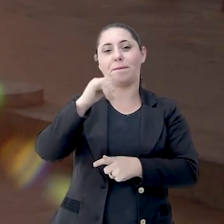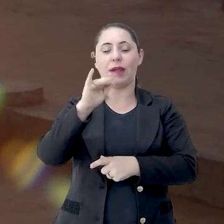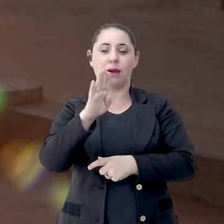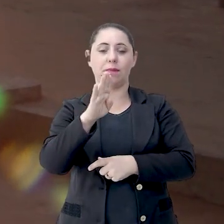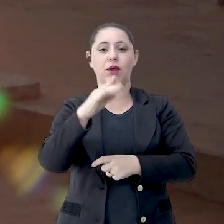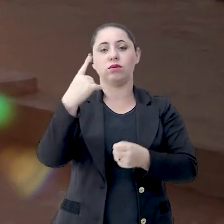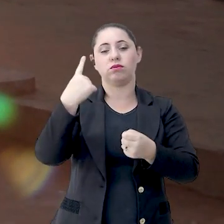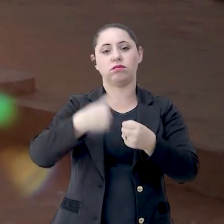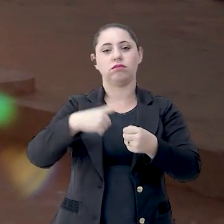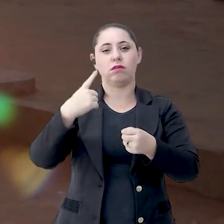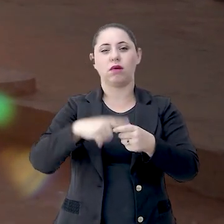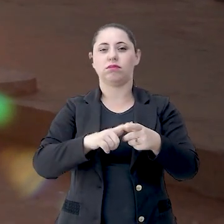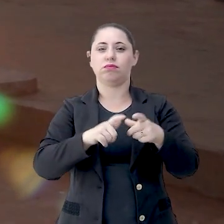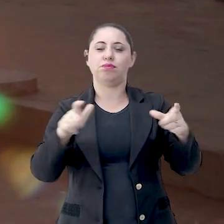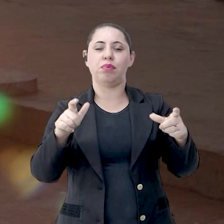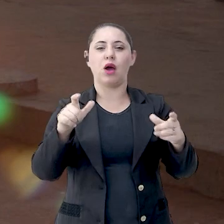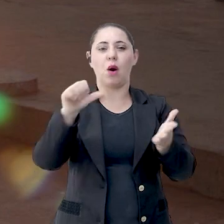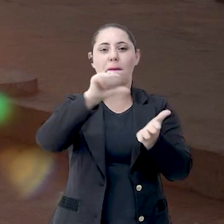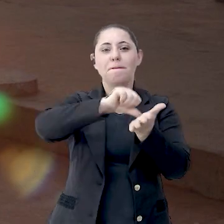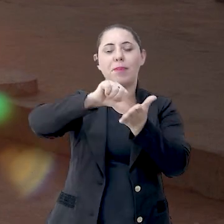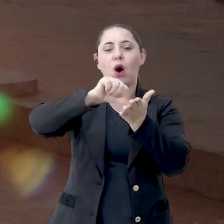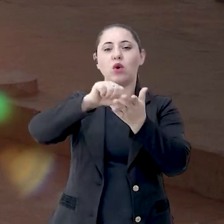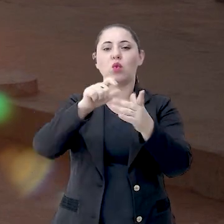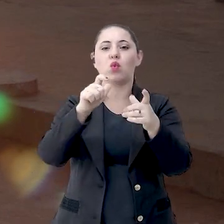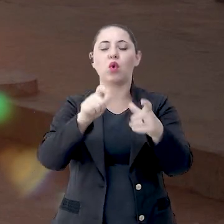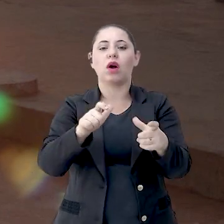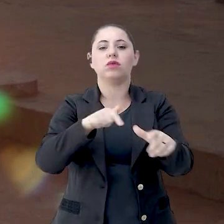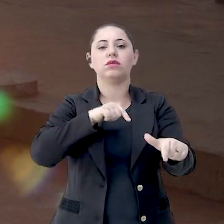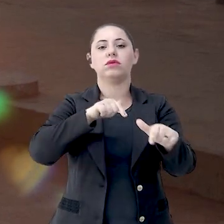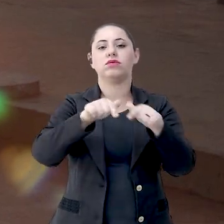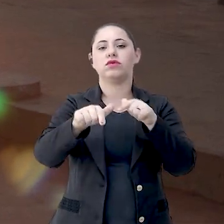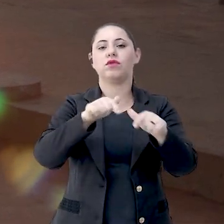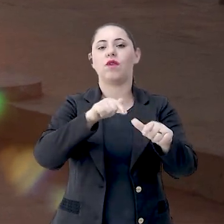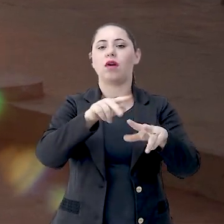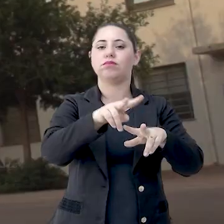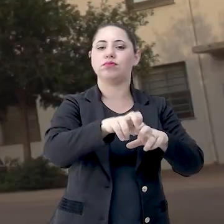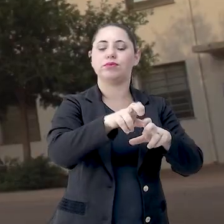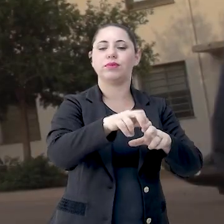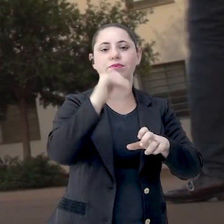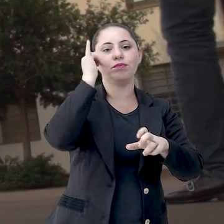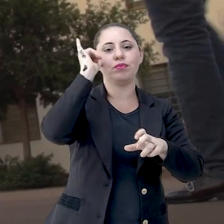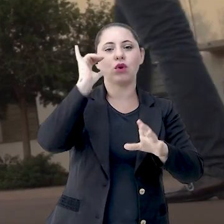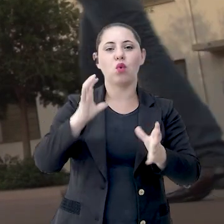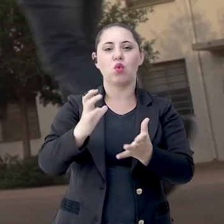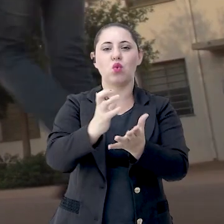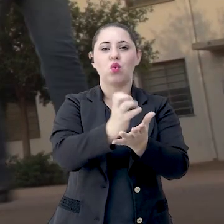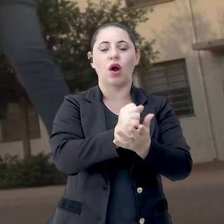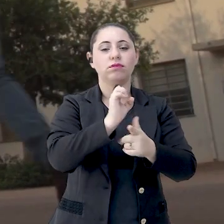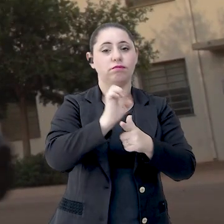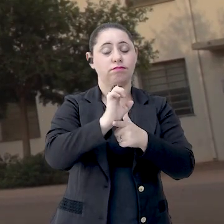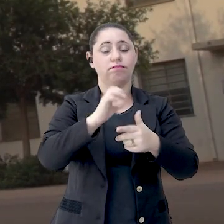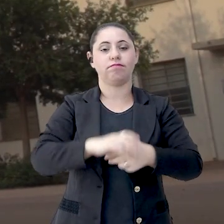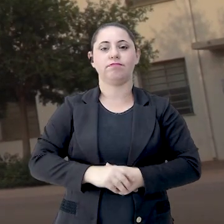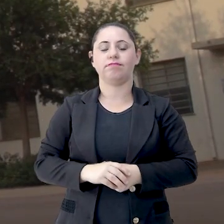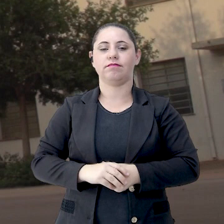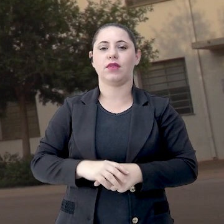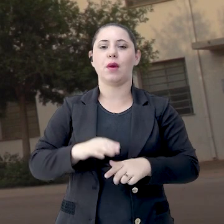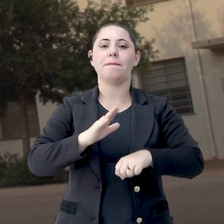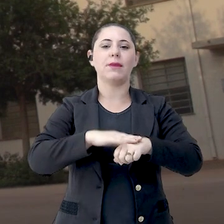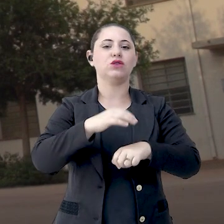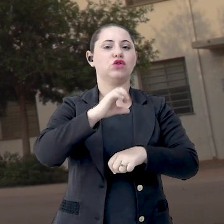milhões de reais passaram pelos cofres públicos municipais em 2019. Já da União, o